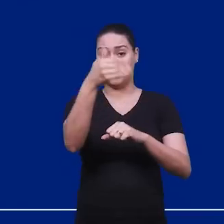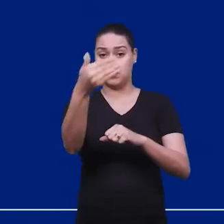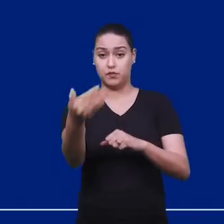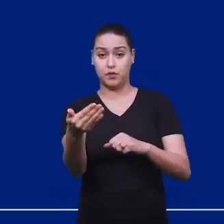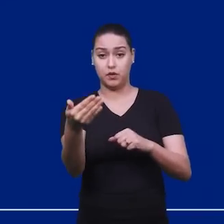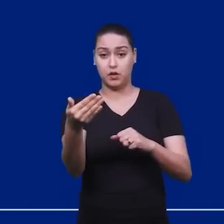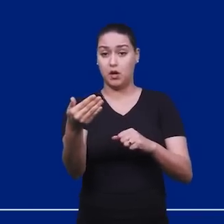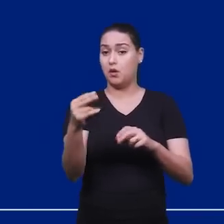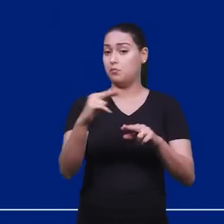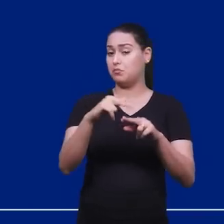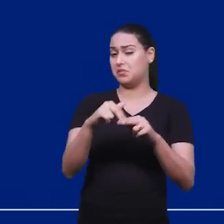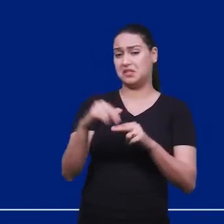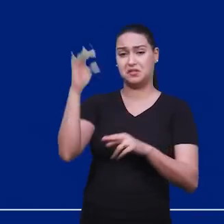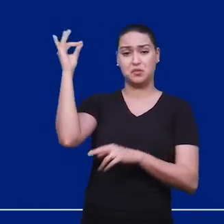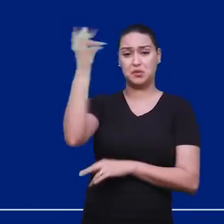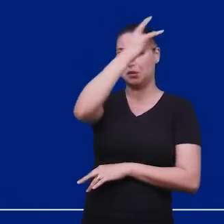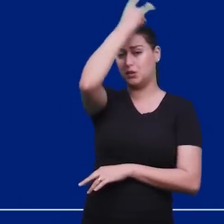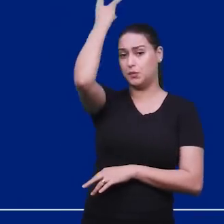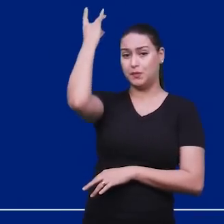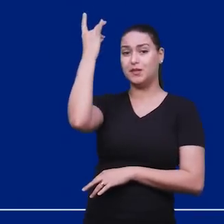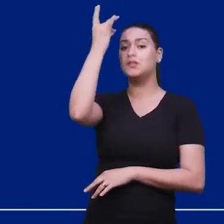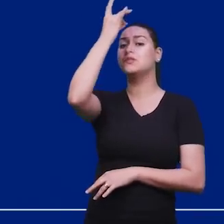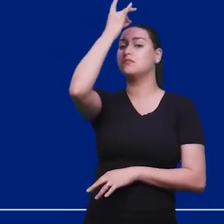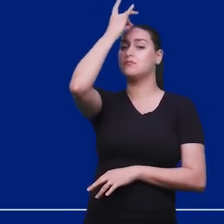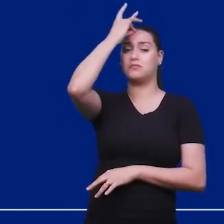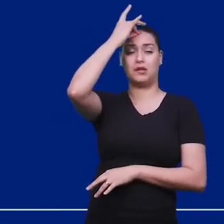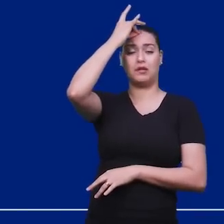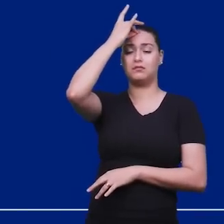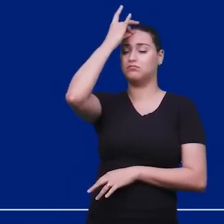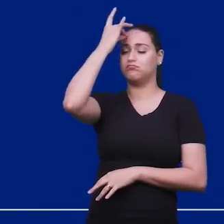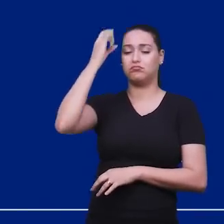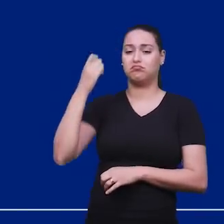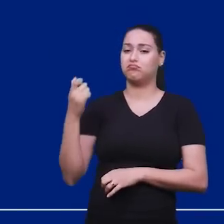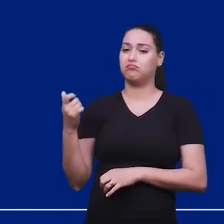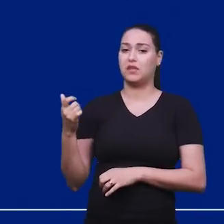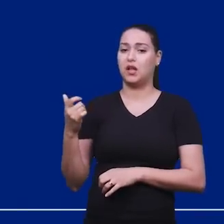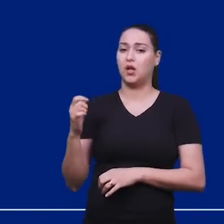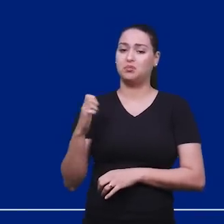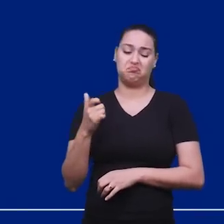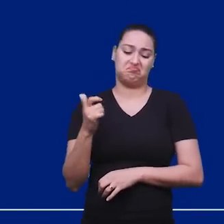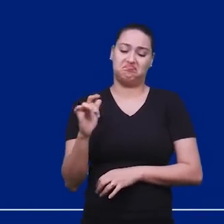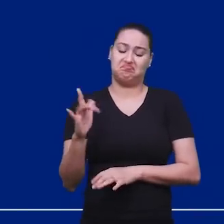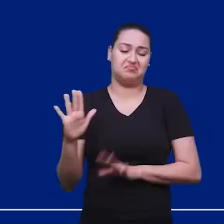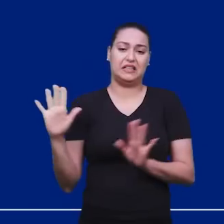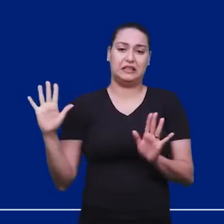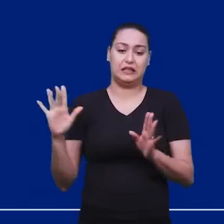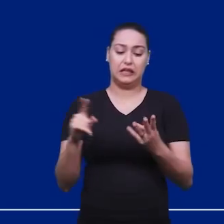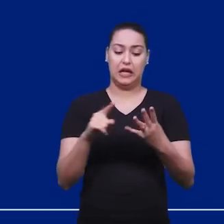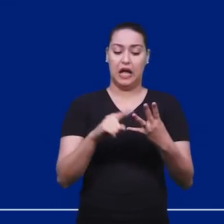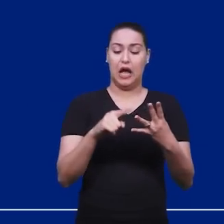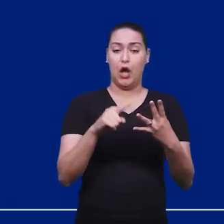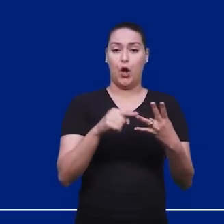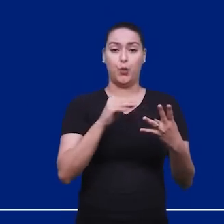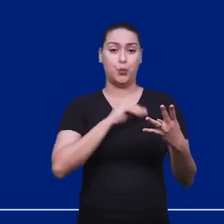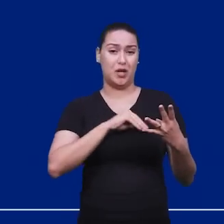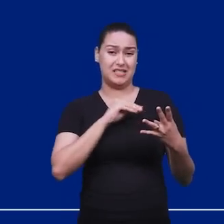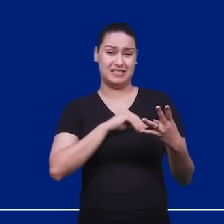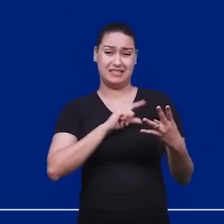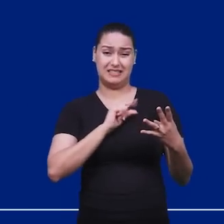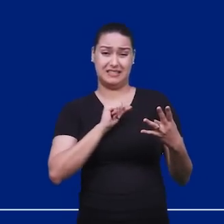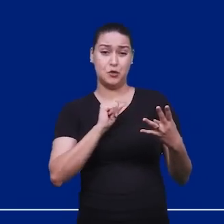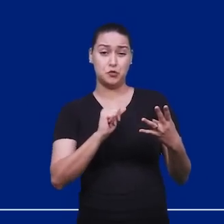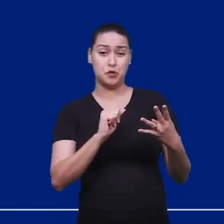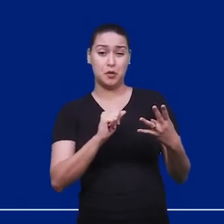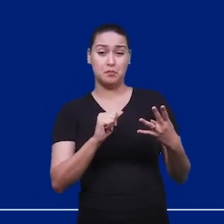O filho do estrangeiro é aquele que não foi gerado pelo Espírito Santo, corroborou com aquilo que foi dito também aqui.